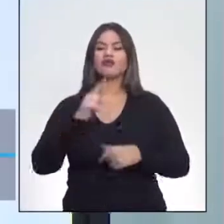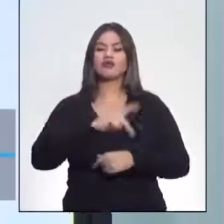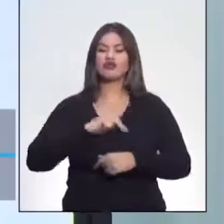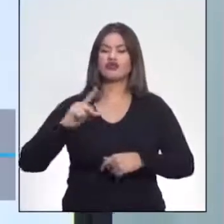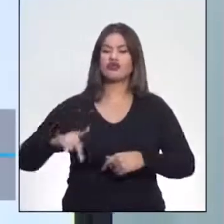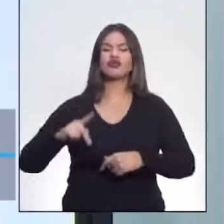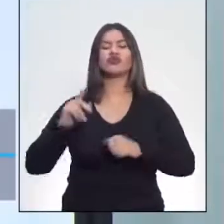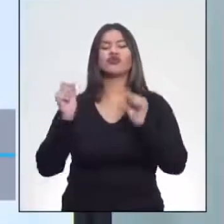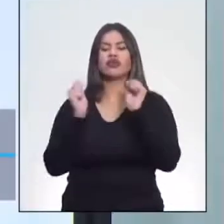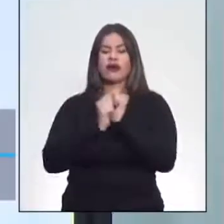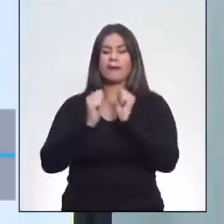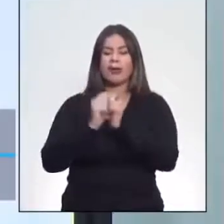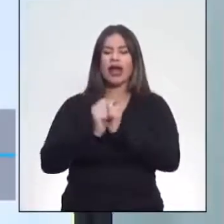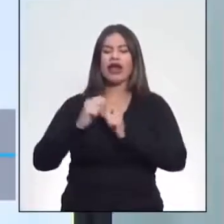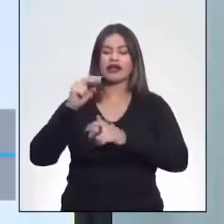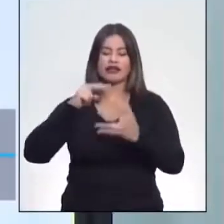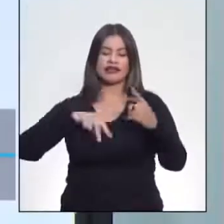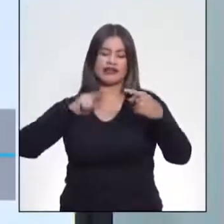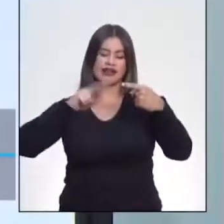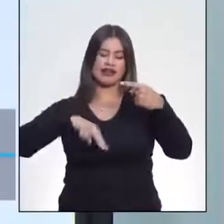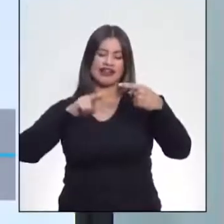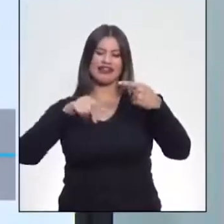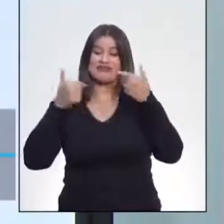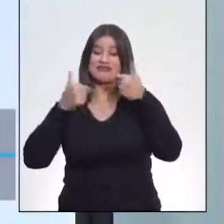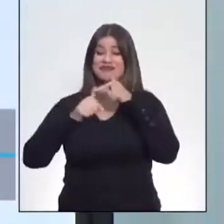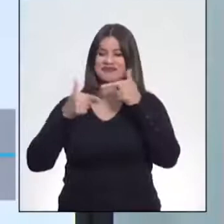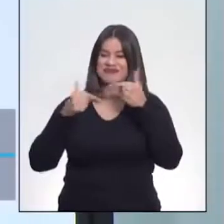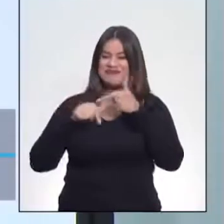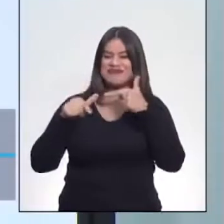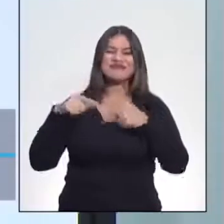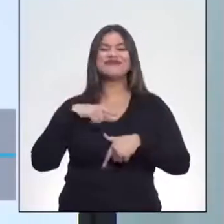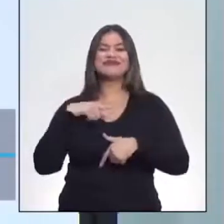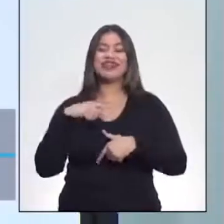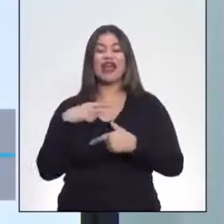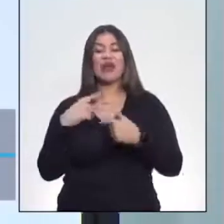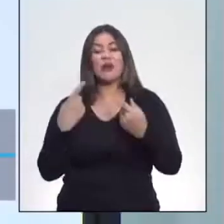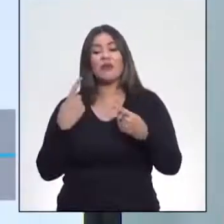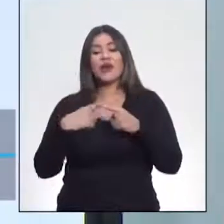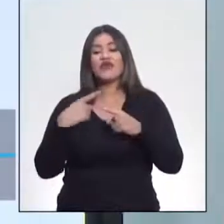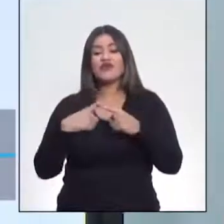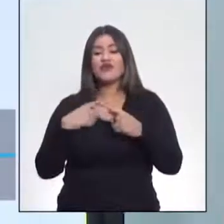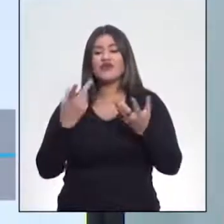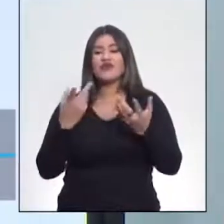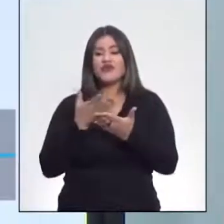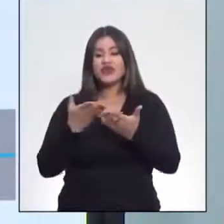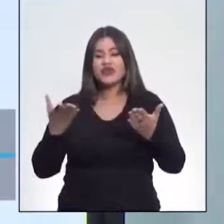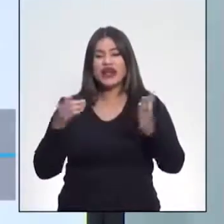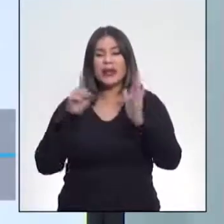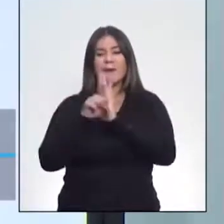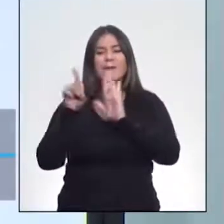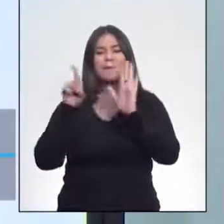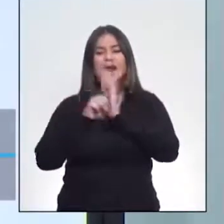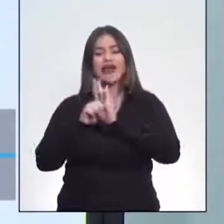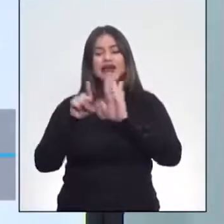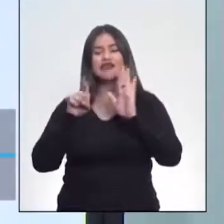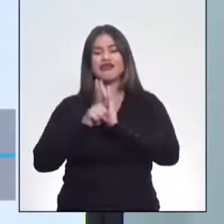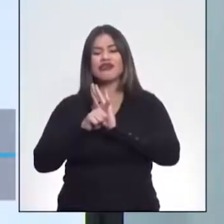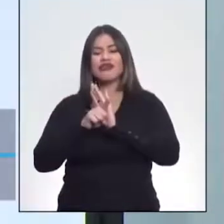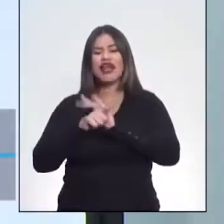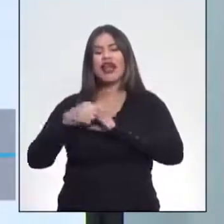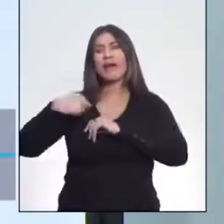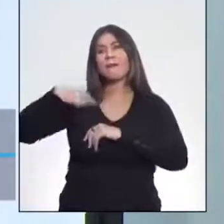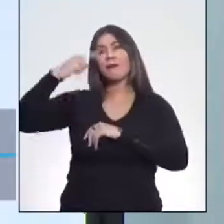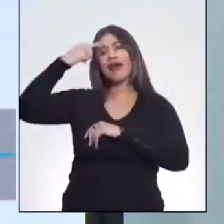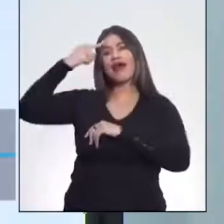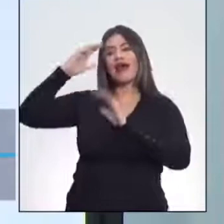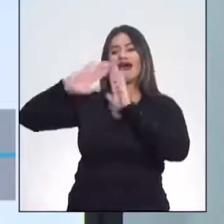Carlos a gente dá uma lida e a gente até se diverte porque é a forma como Vocês perguntam ainda muito para nós quando nós